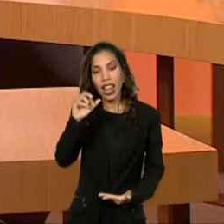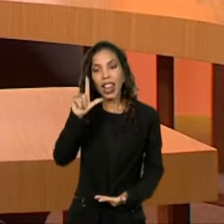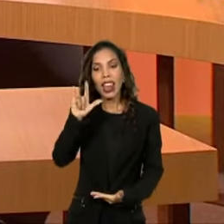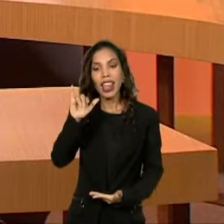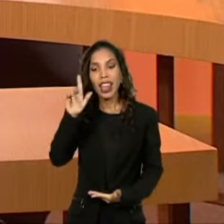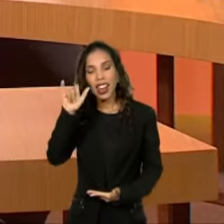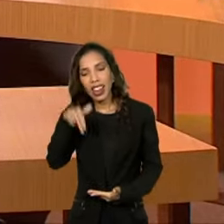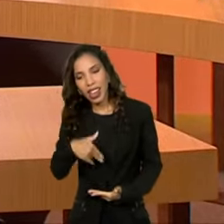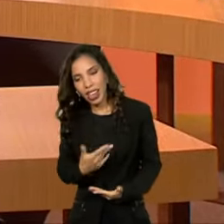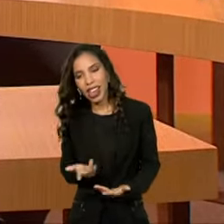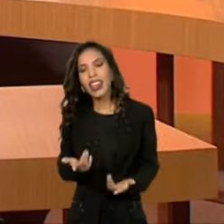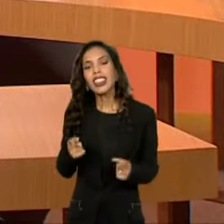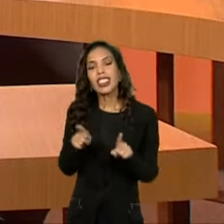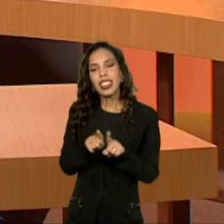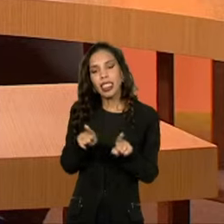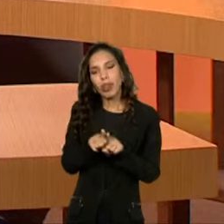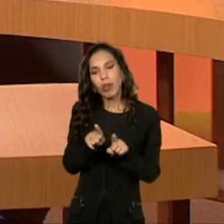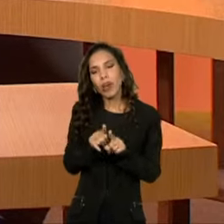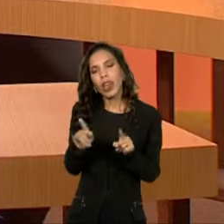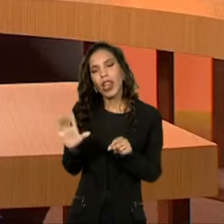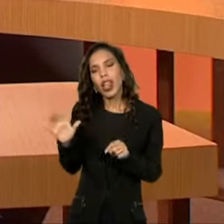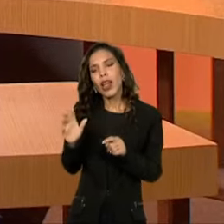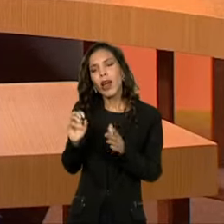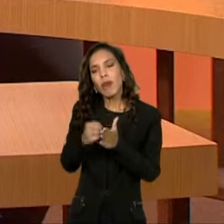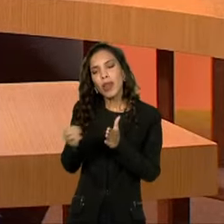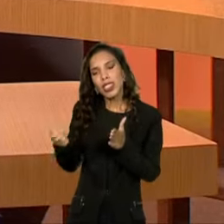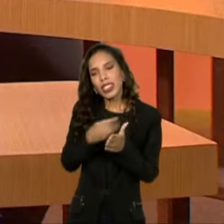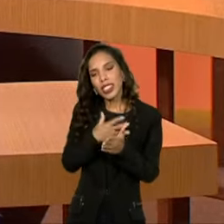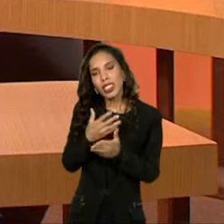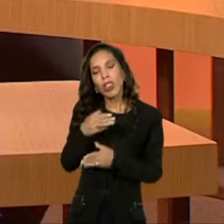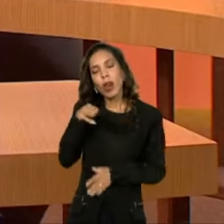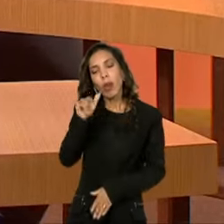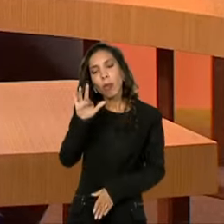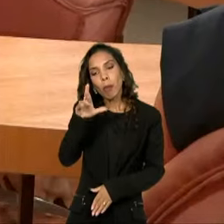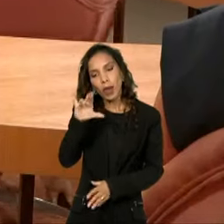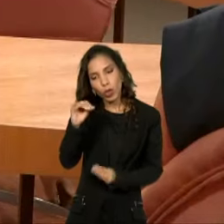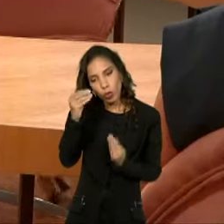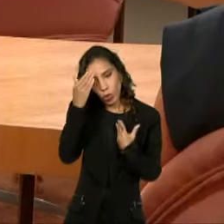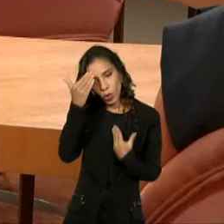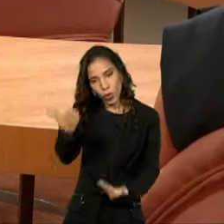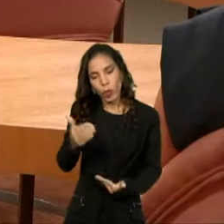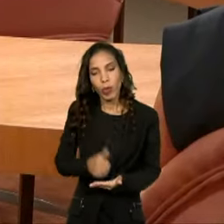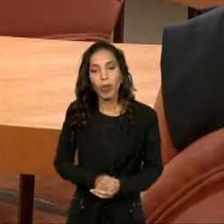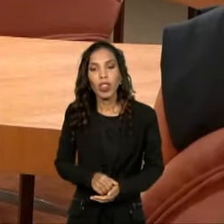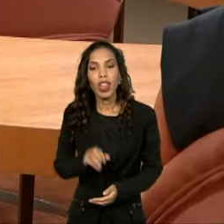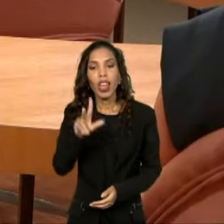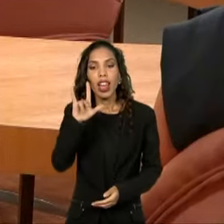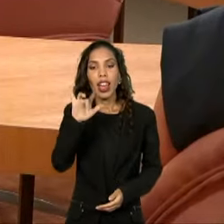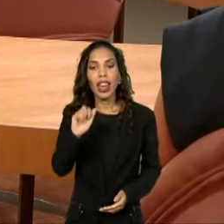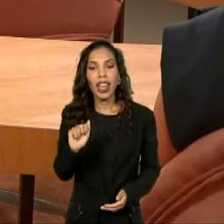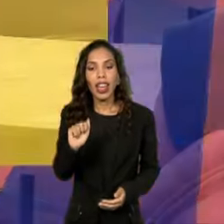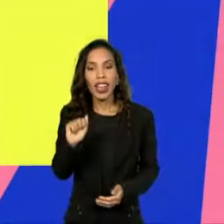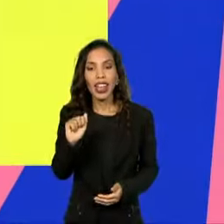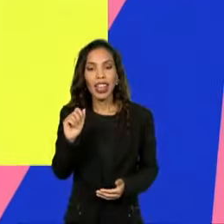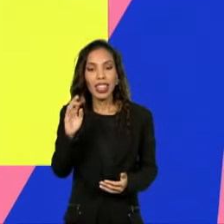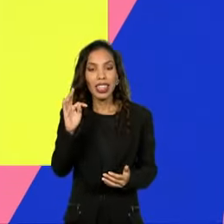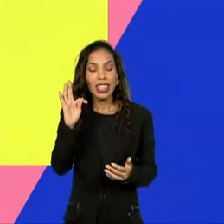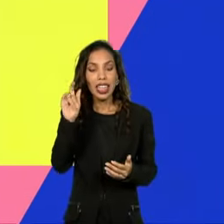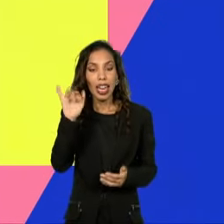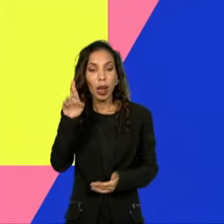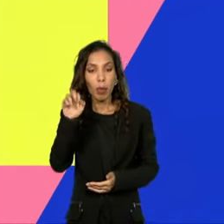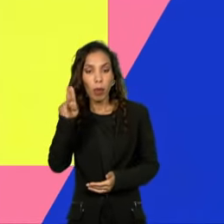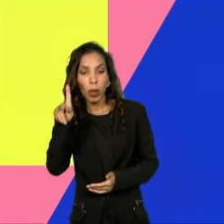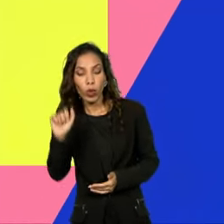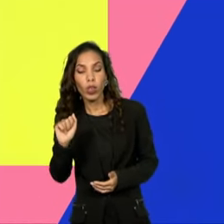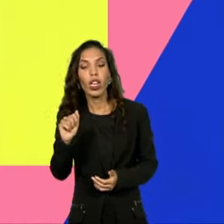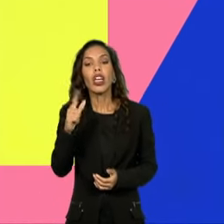para essa mensagem tão amorosa e tão calorosa para nós. Muito obrigada, Márcio. Lindo. Próxima aqui é a Leia, a terapeuta. Sem censura,